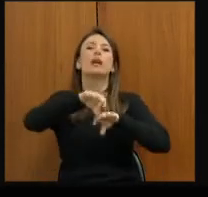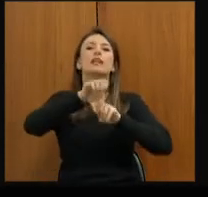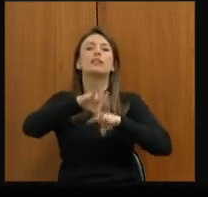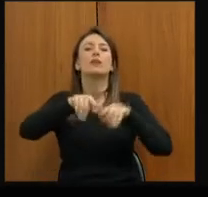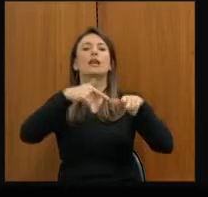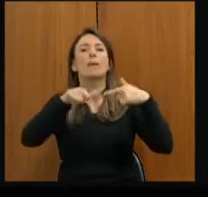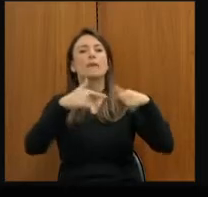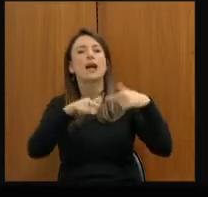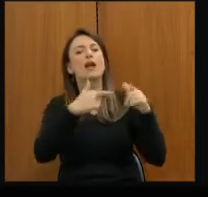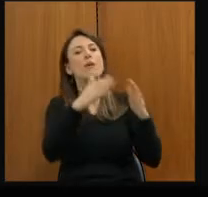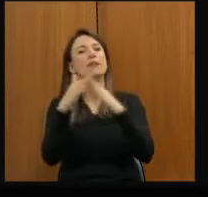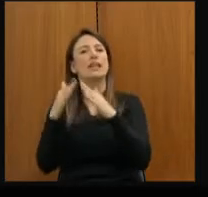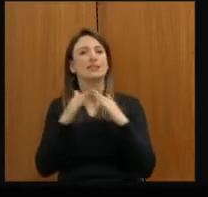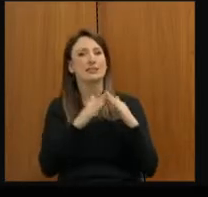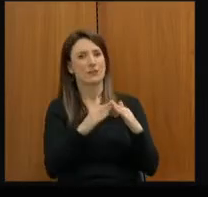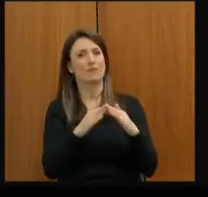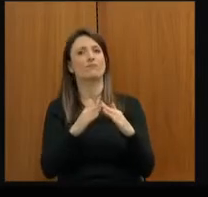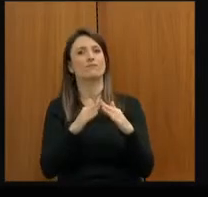habitação